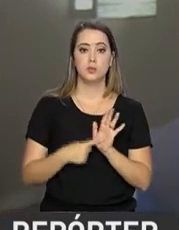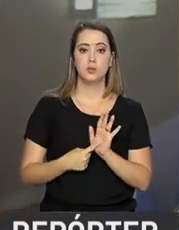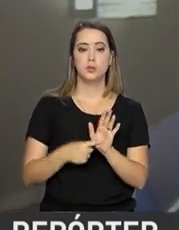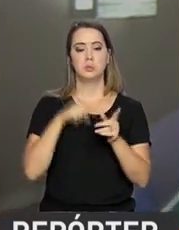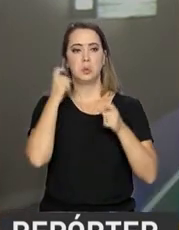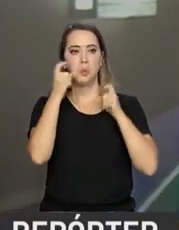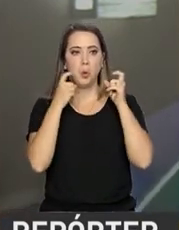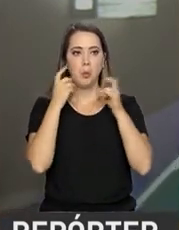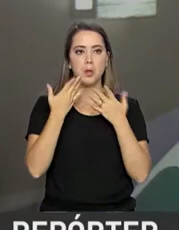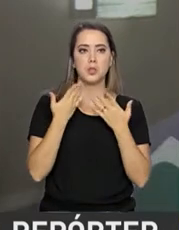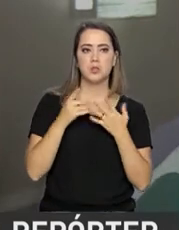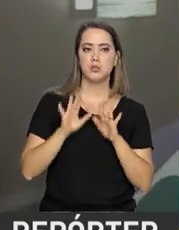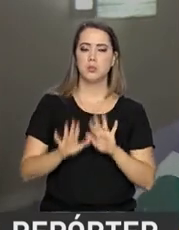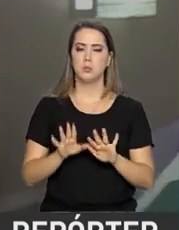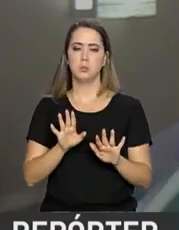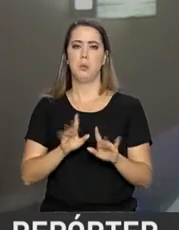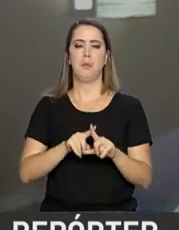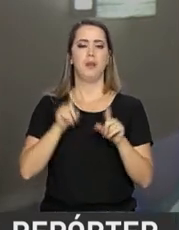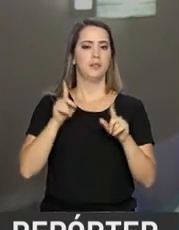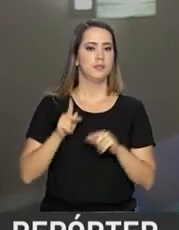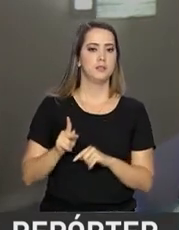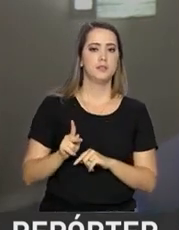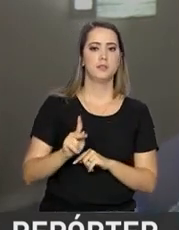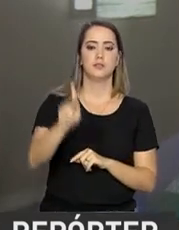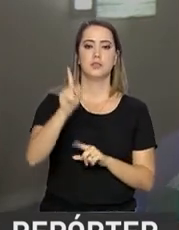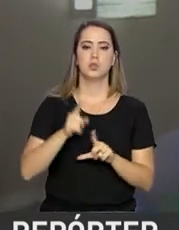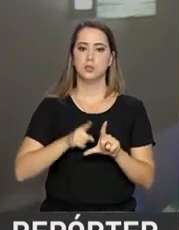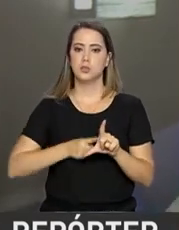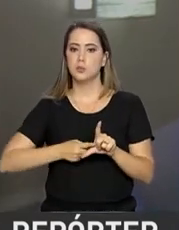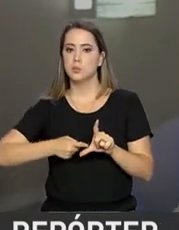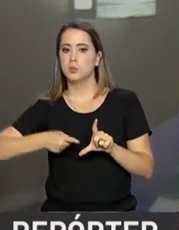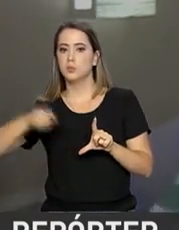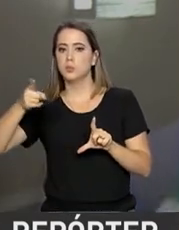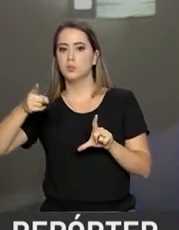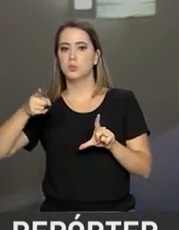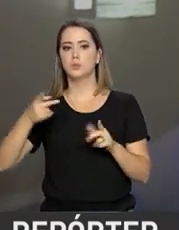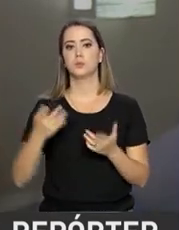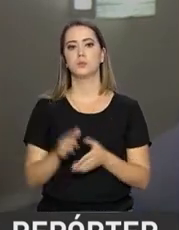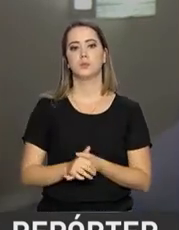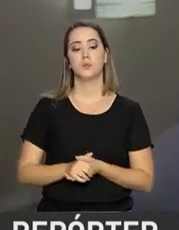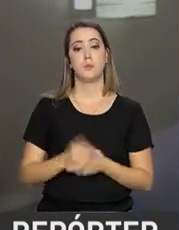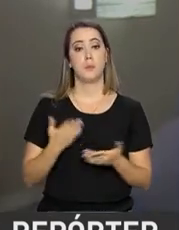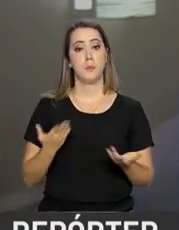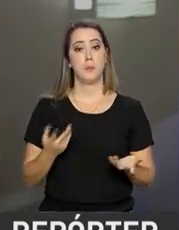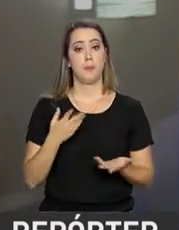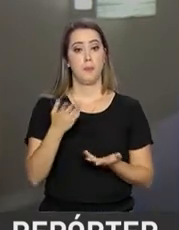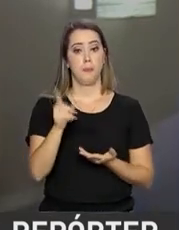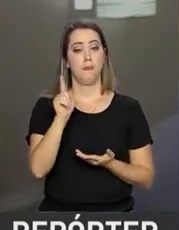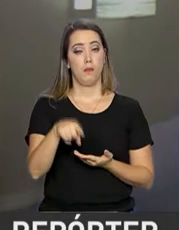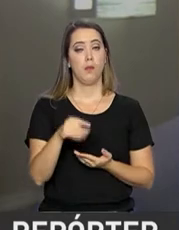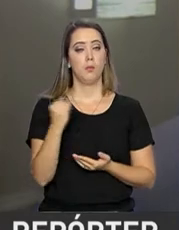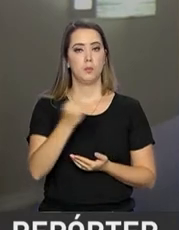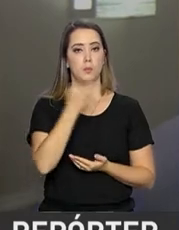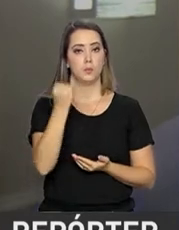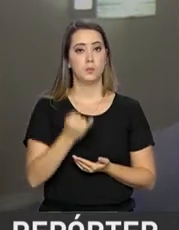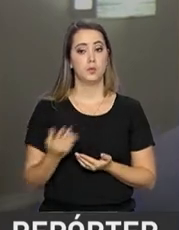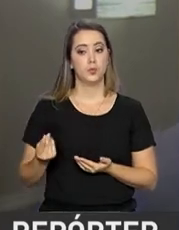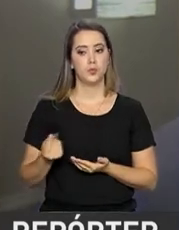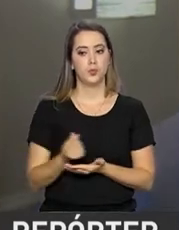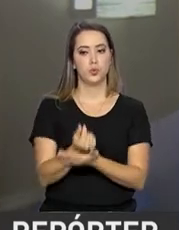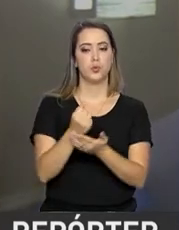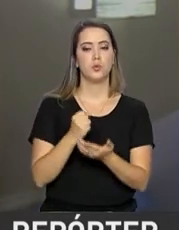tem uma certa adaptação mas o fato é que está atingindo níveis historicamente elevados sem disposição para investir e